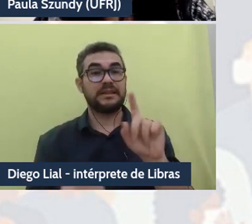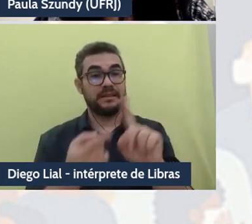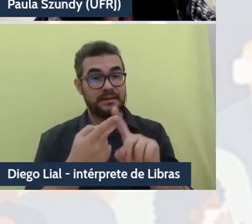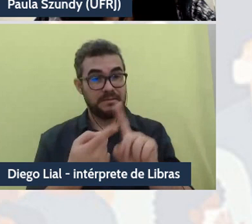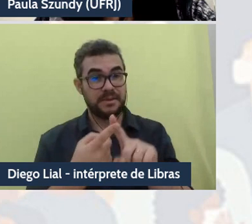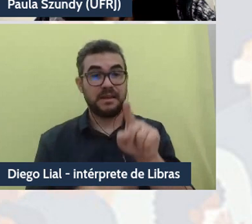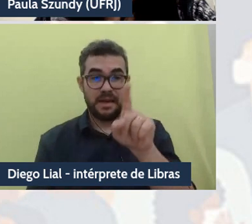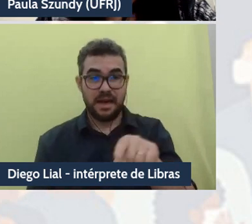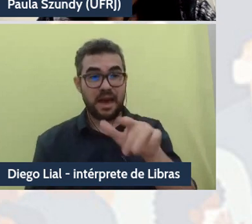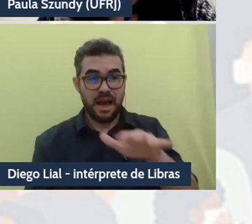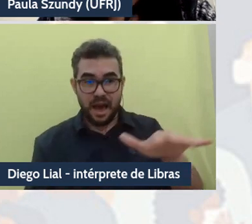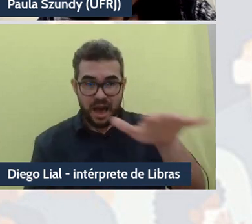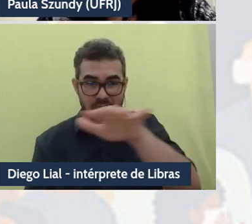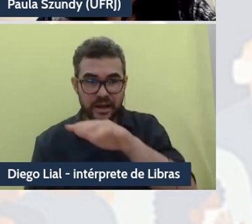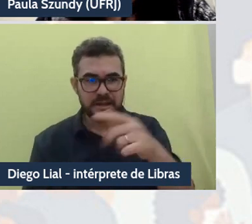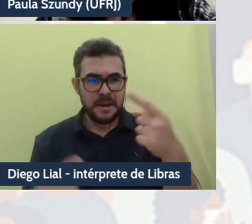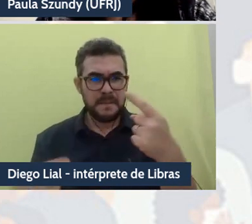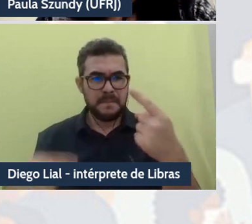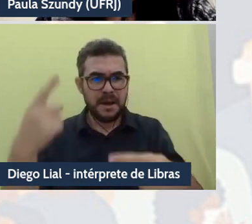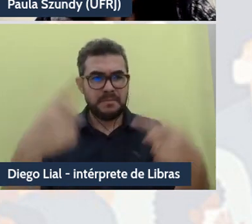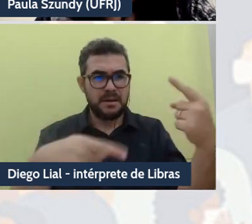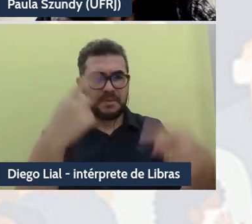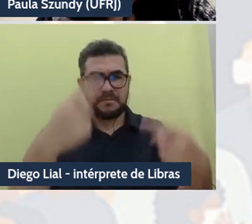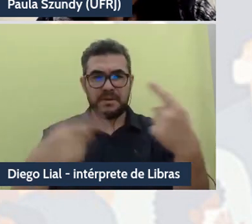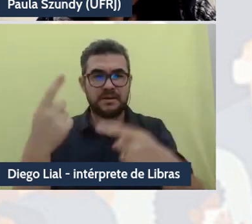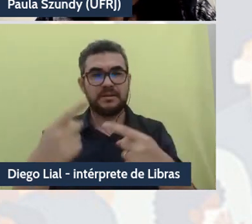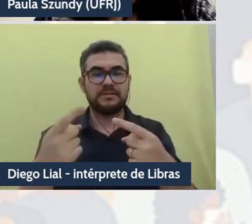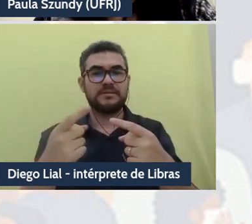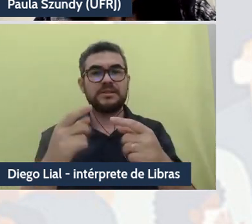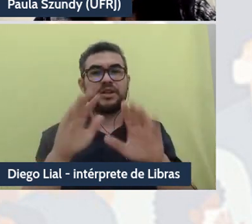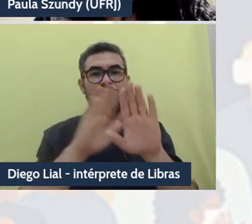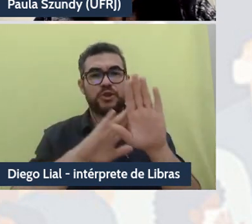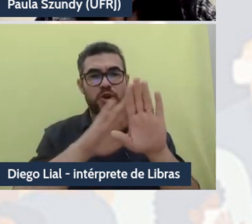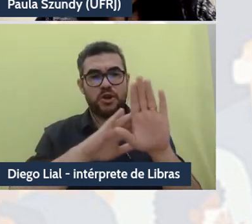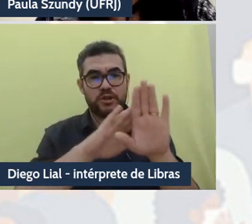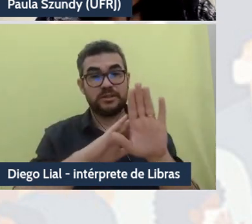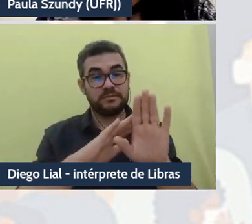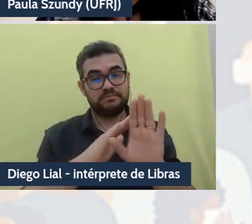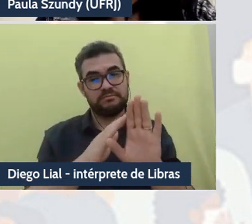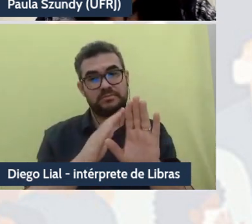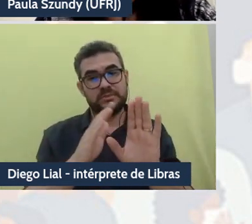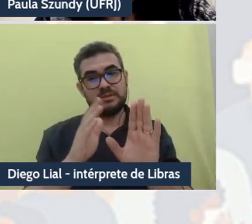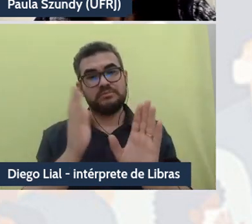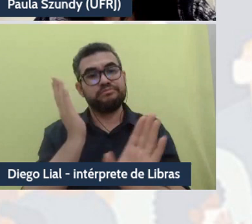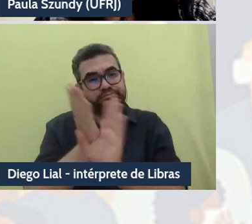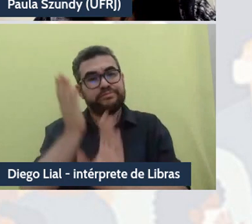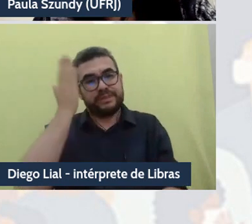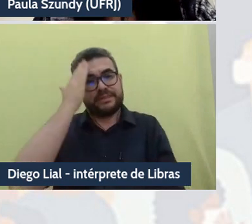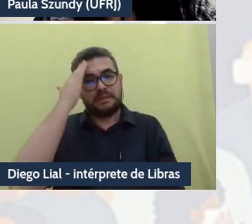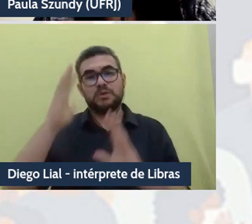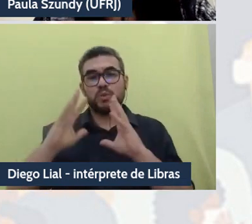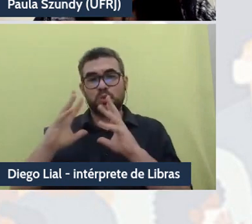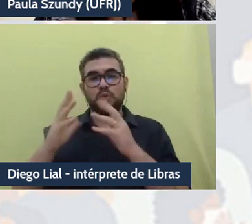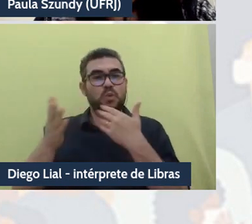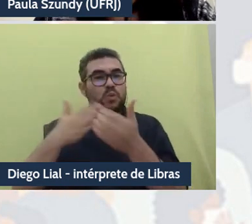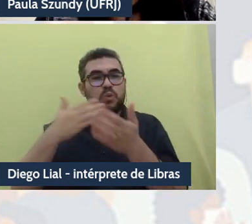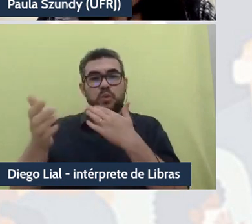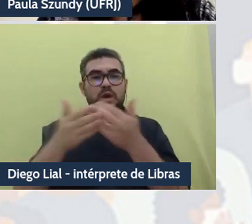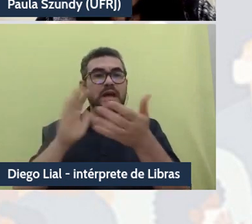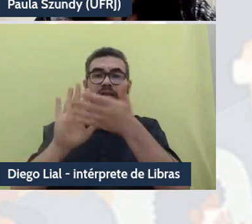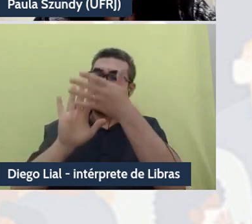partindo do pressuposto de que todo texto é político, né, que é um pressuposto que decorre, né, também